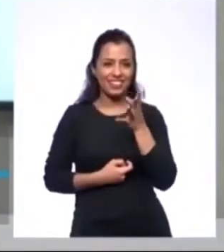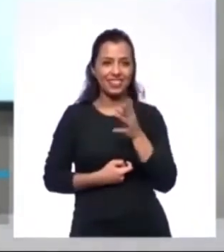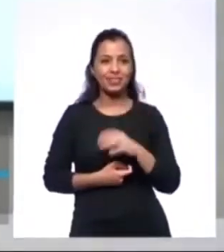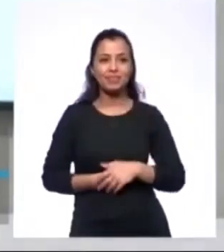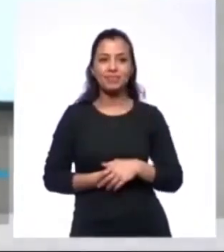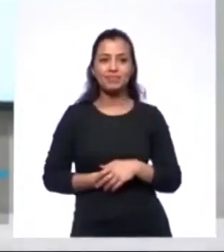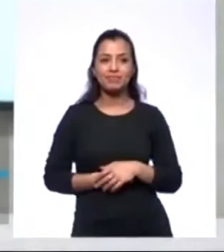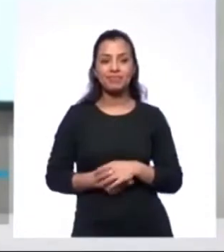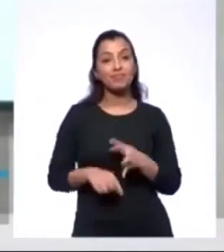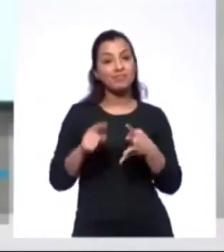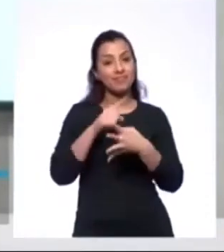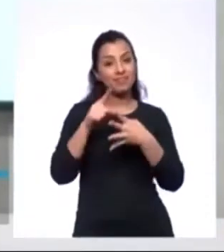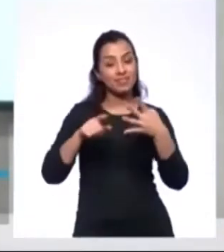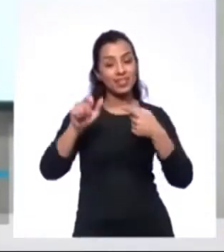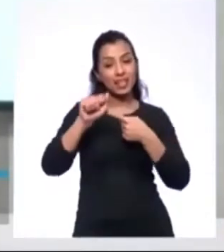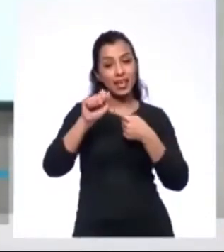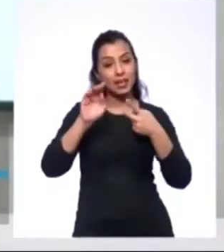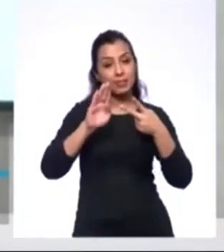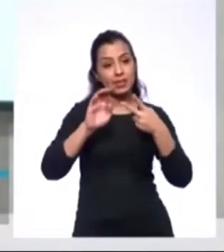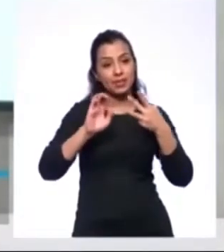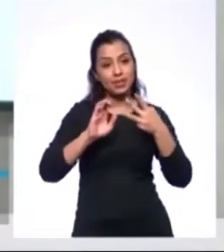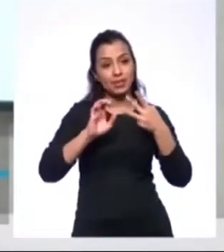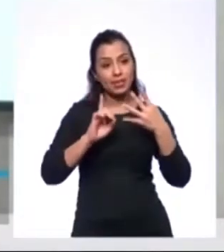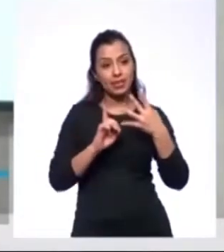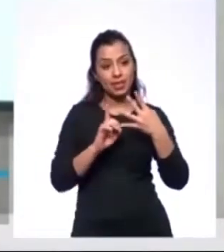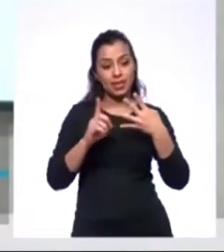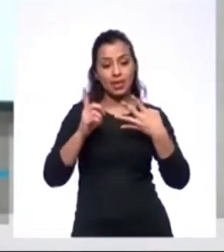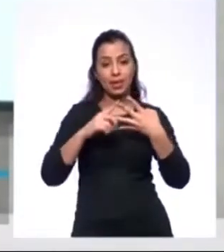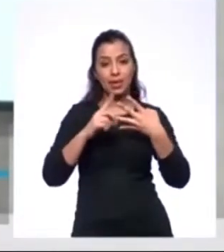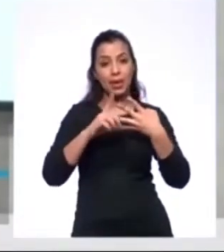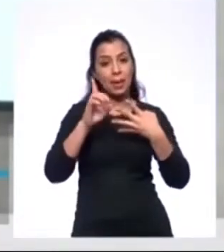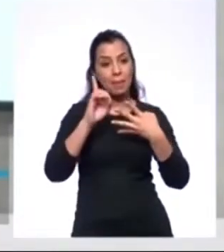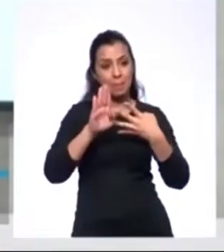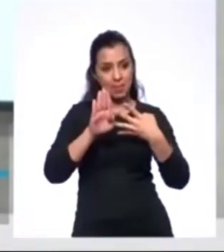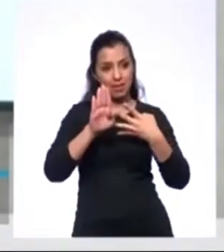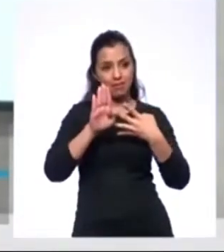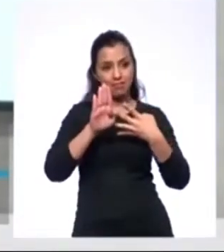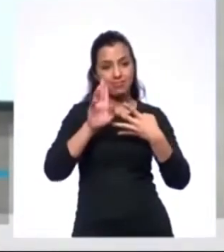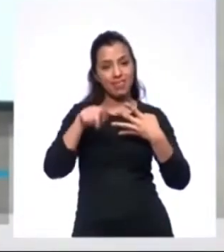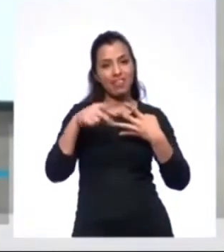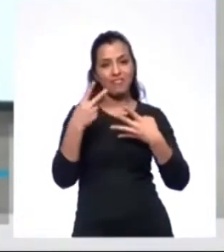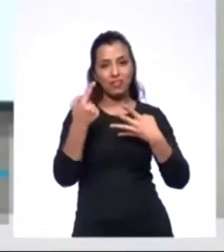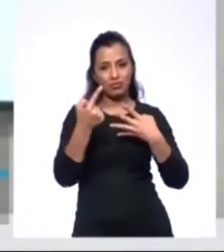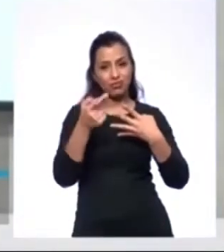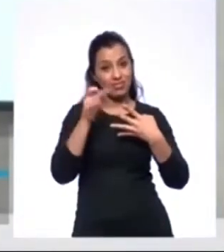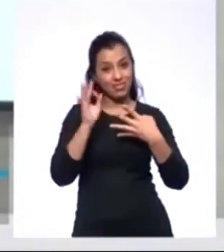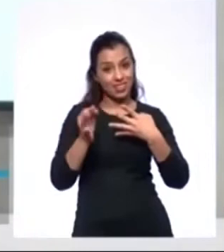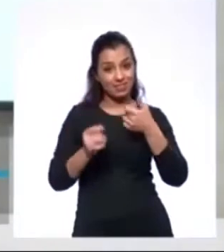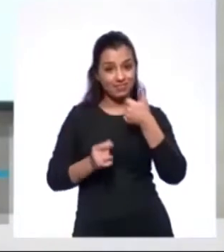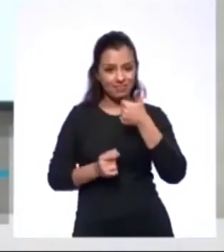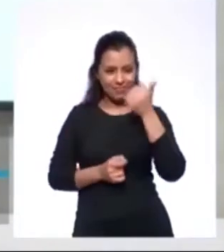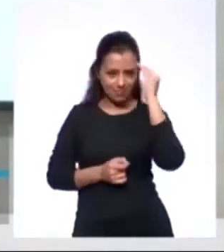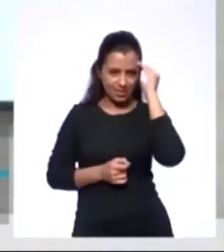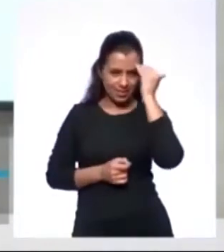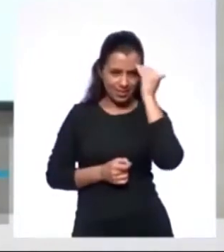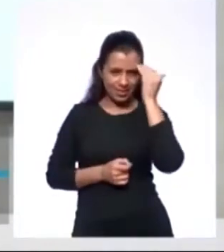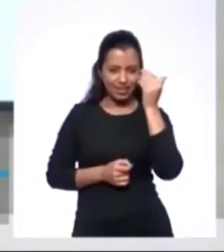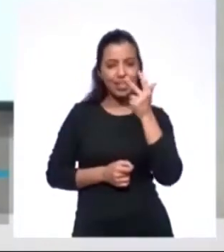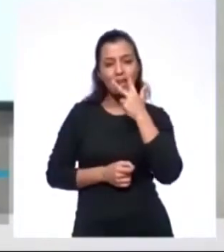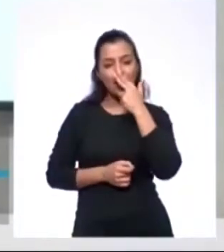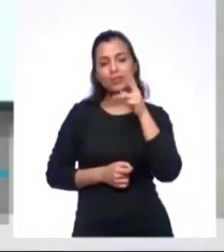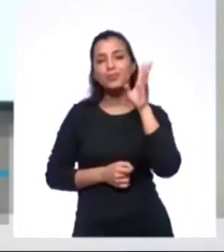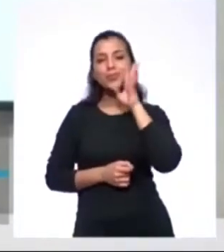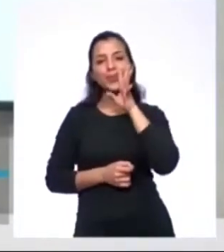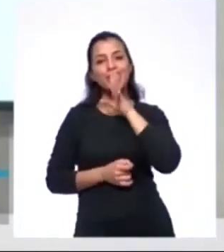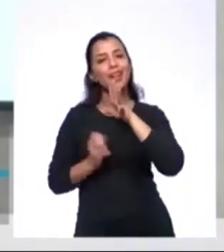alternar pula B de Bell pherson Beleza cara que legal esse exercício eu acho que vocês